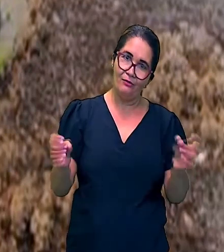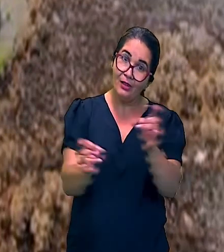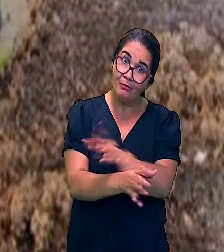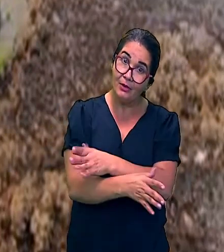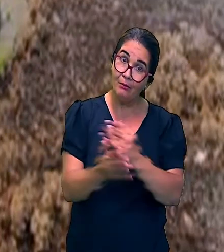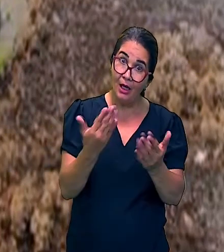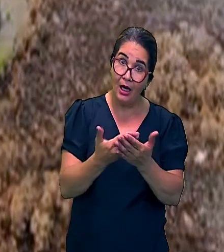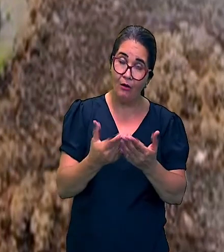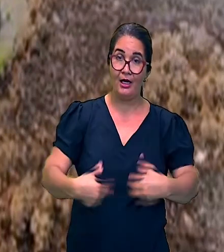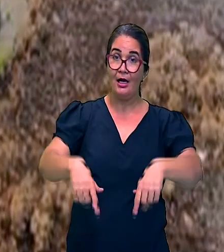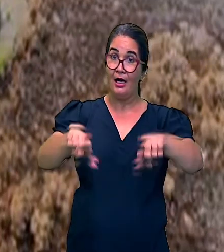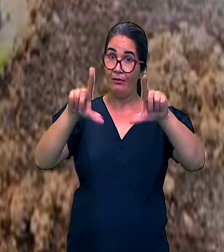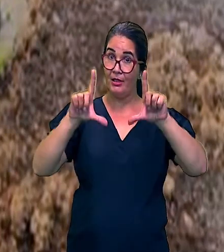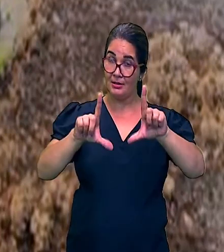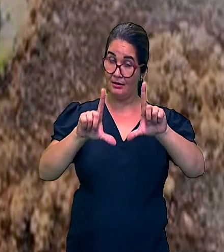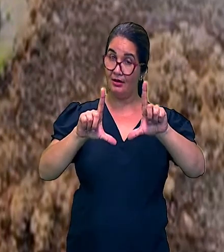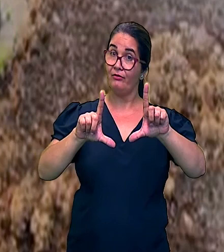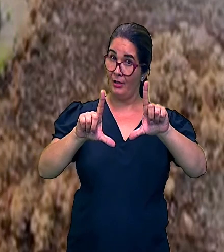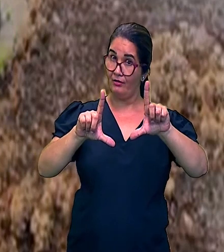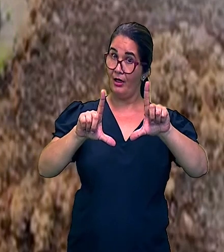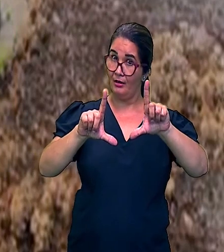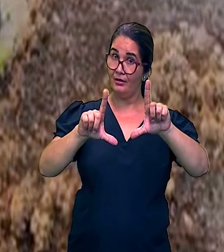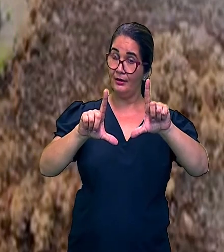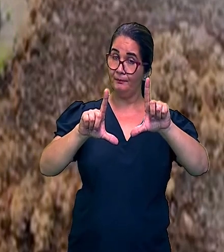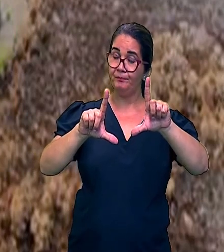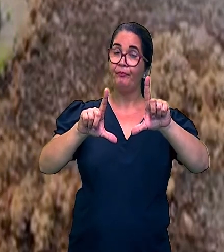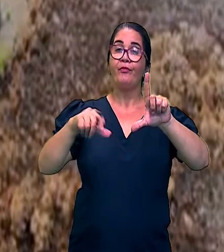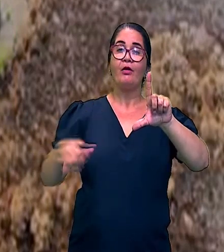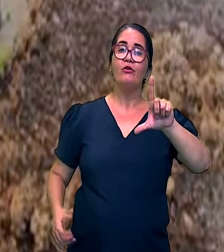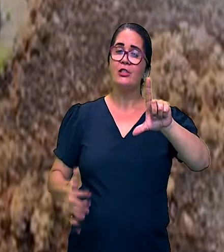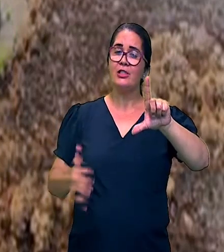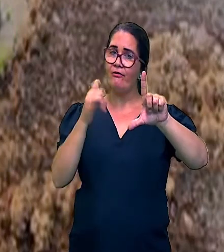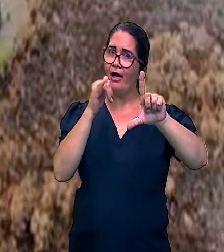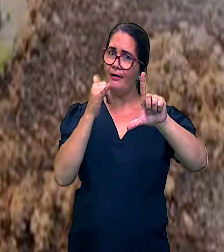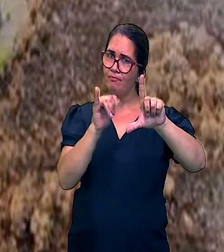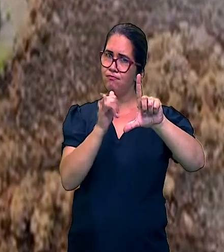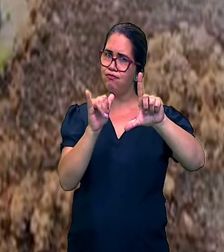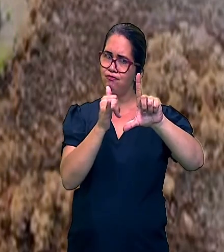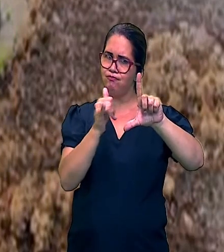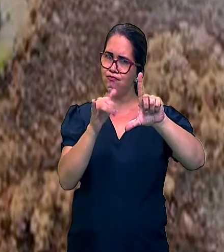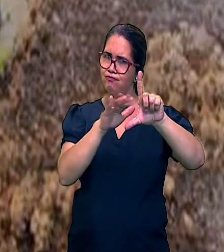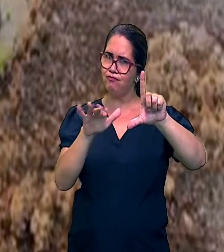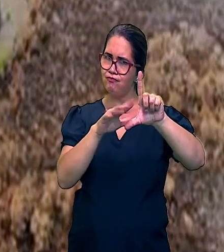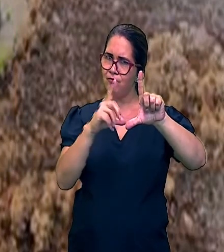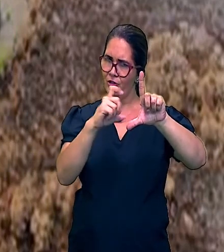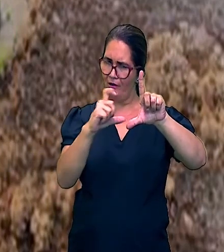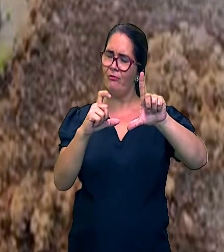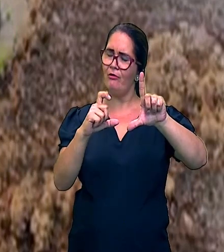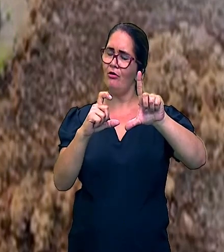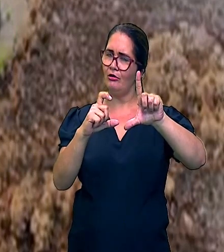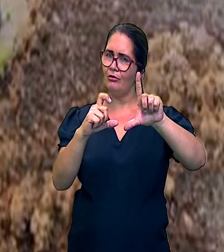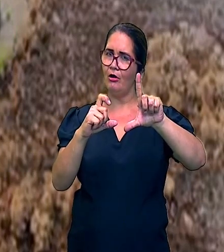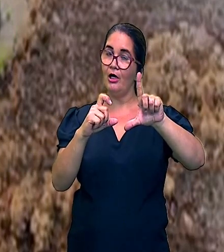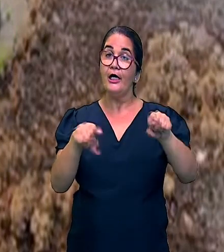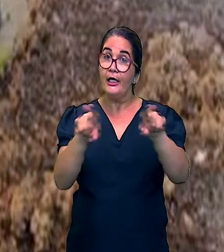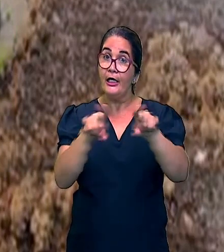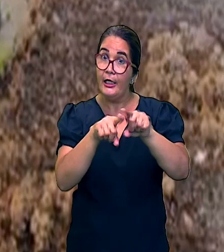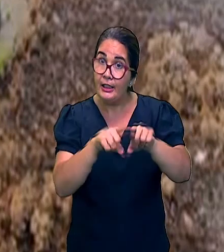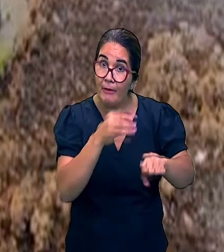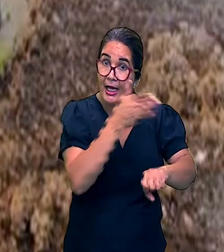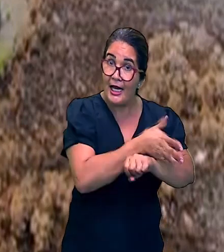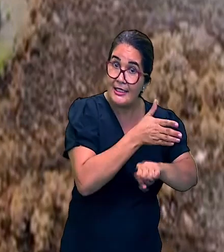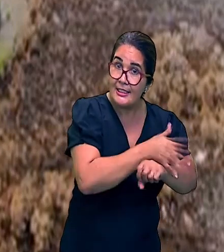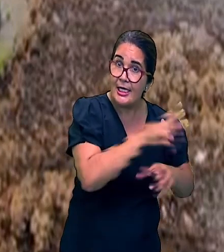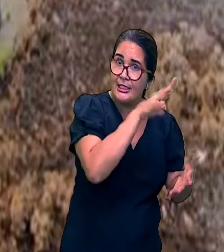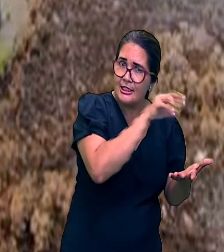SMED-GV, aponte a câmera do seu celular na imagem do QR Code que aparece no canto da tela. Se inscreva também